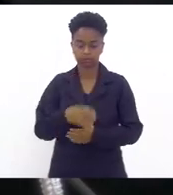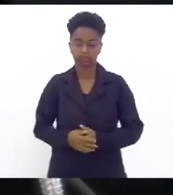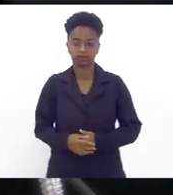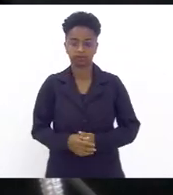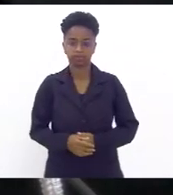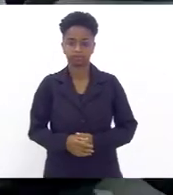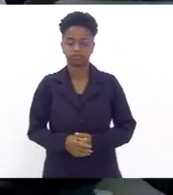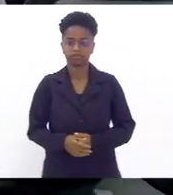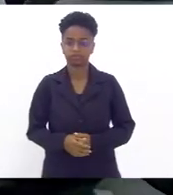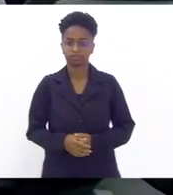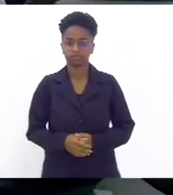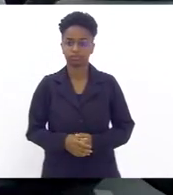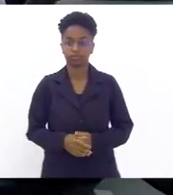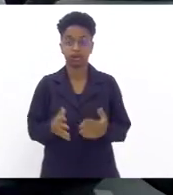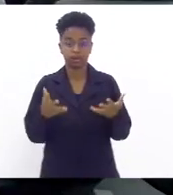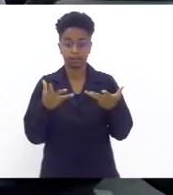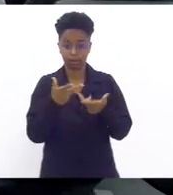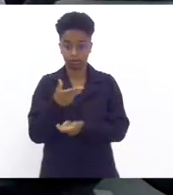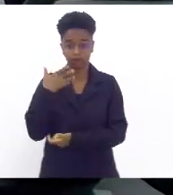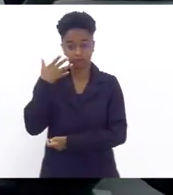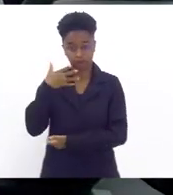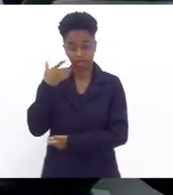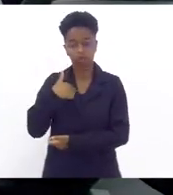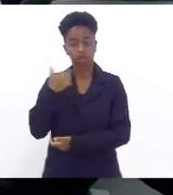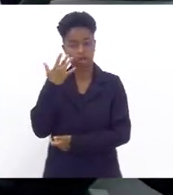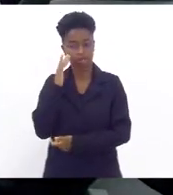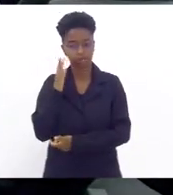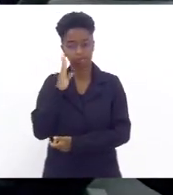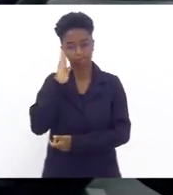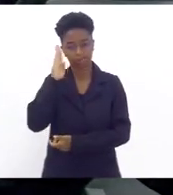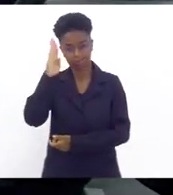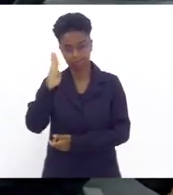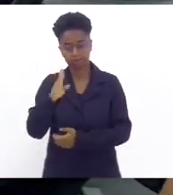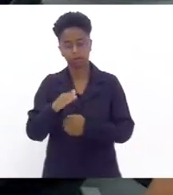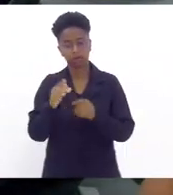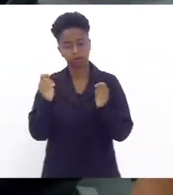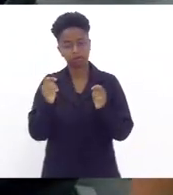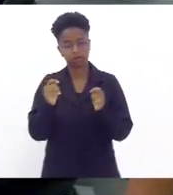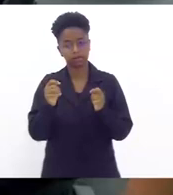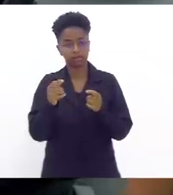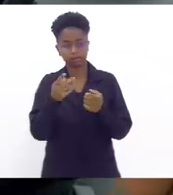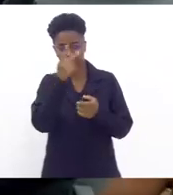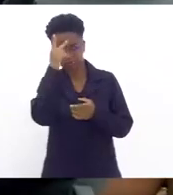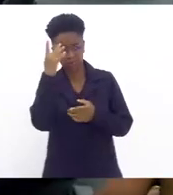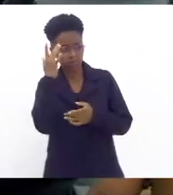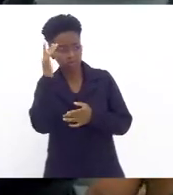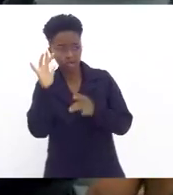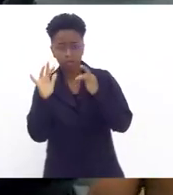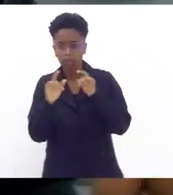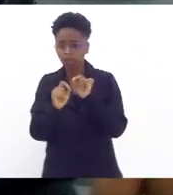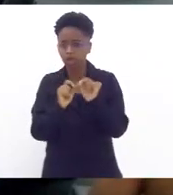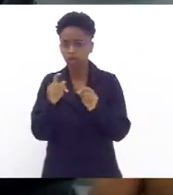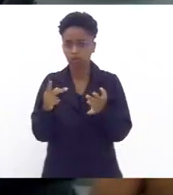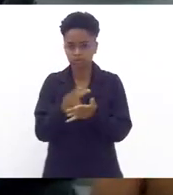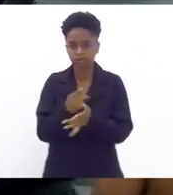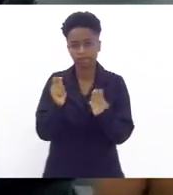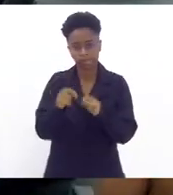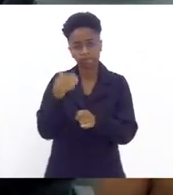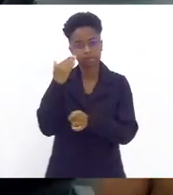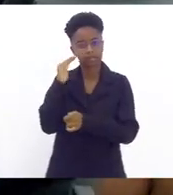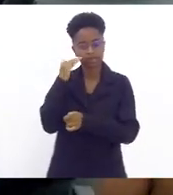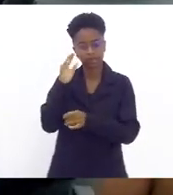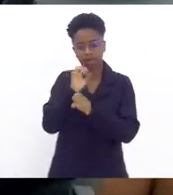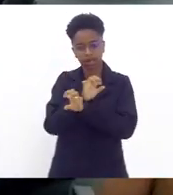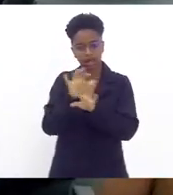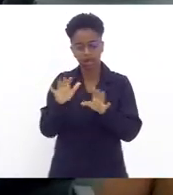é maravilhosas falas eu acho que foram essenciais para aqueles que não estão por dentro entenderem O que é e aquilo que só